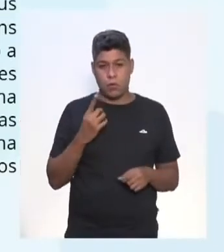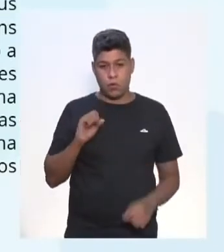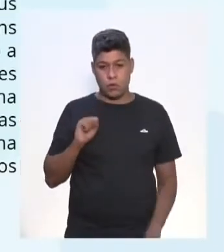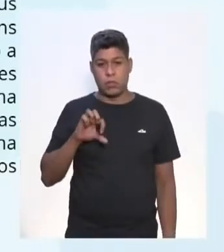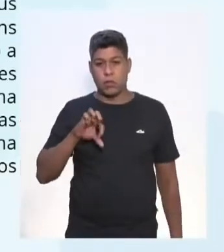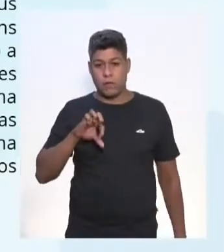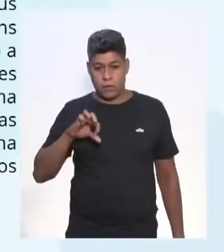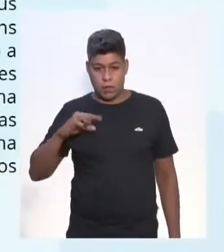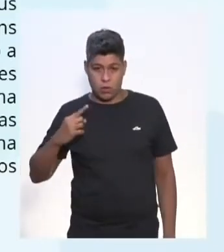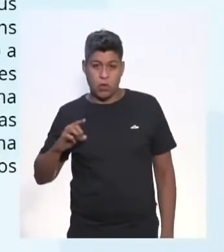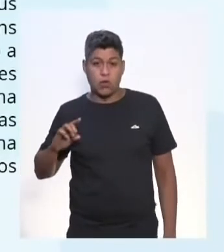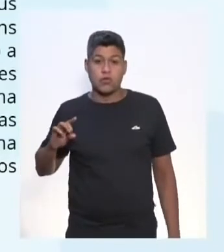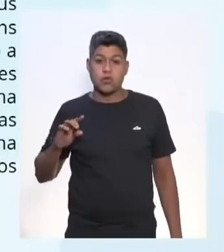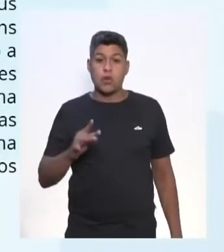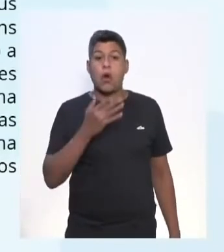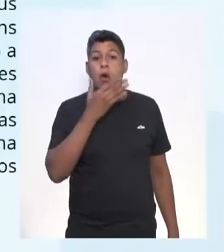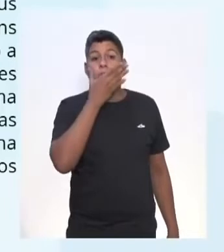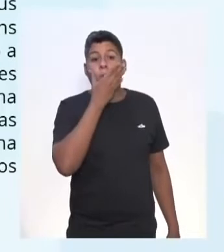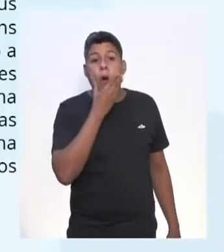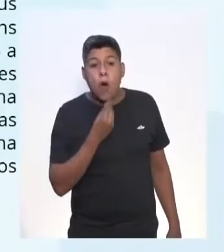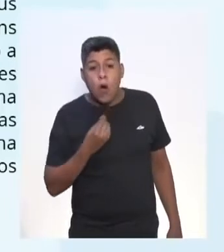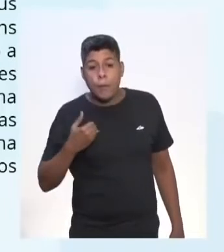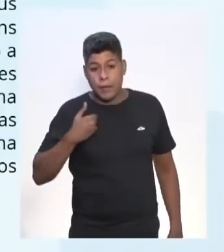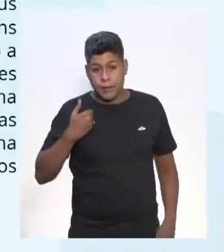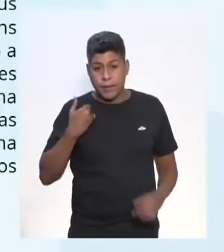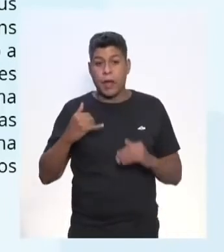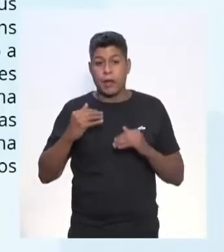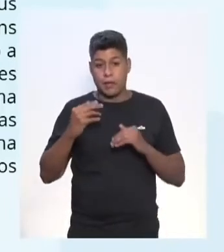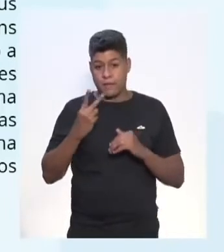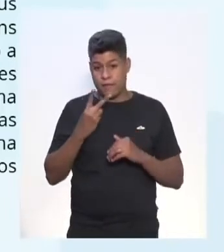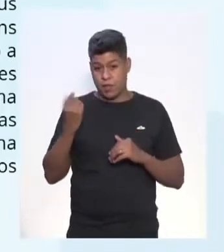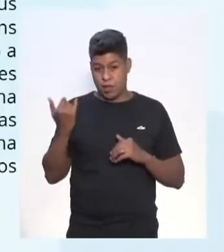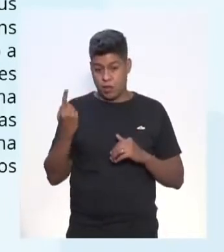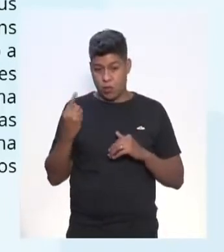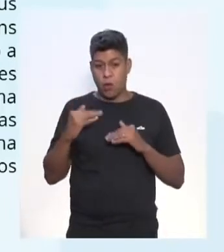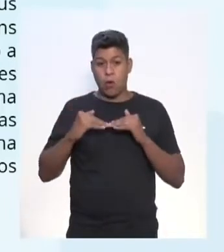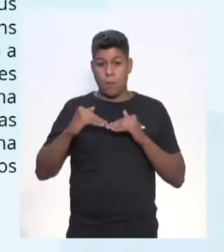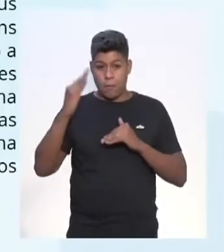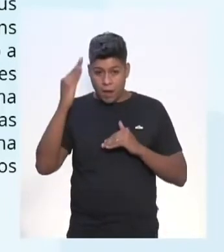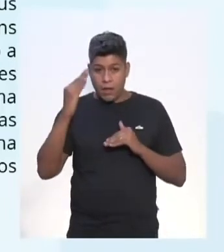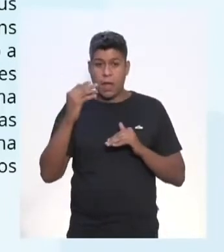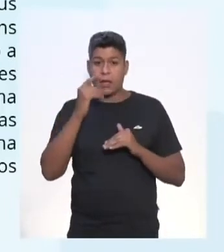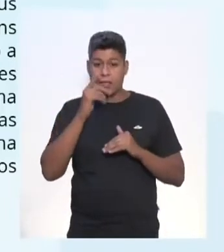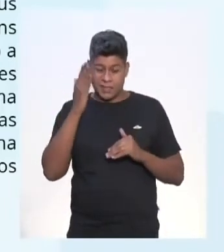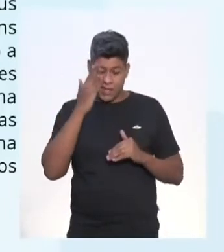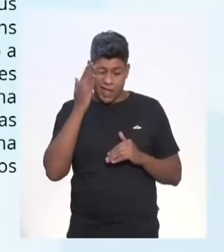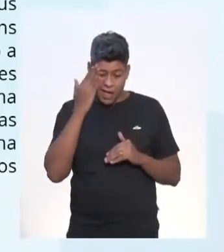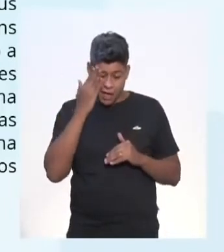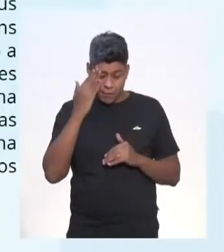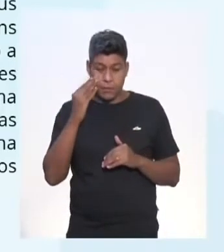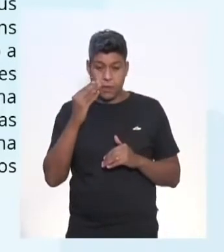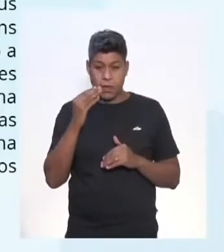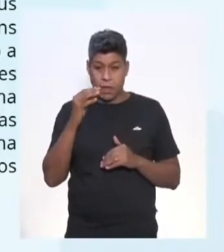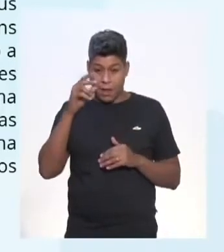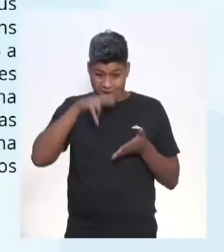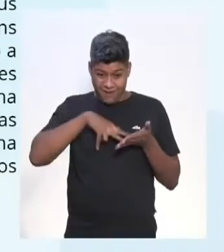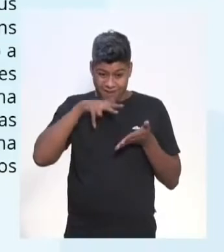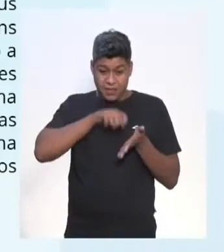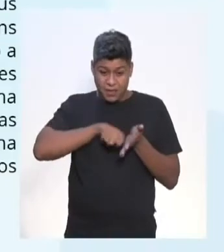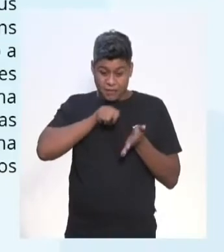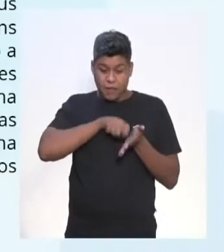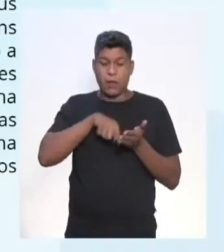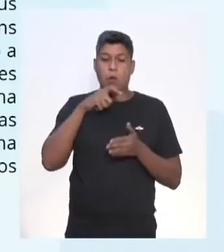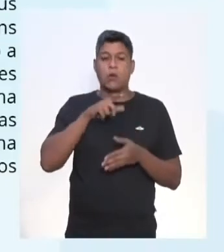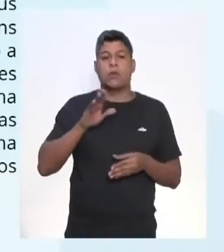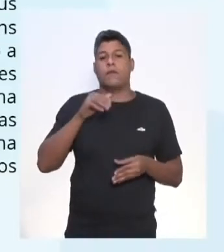1891, apenas os homens maiores de 21 anos e alfabetizados votavam. Olha